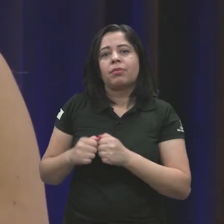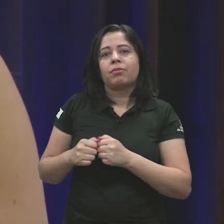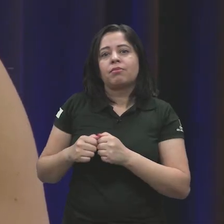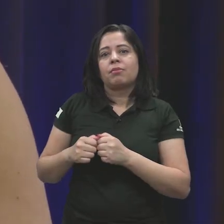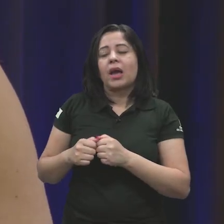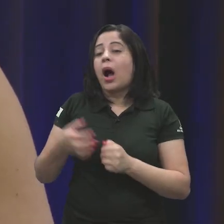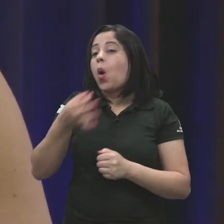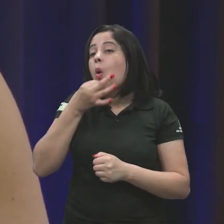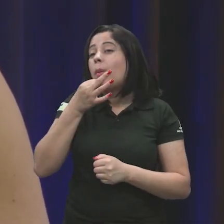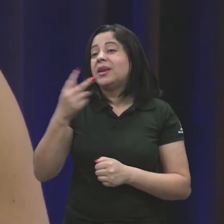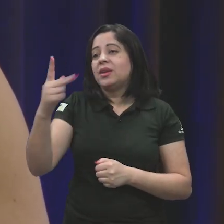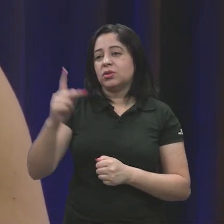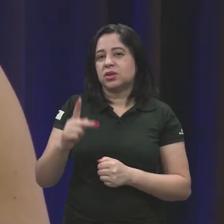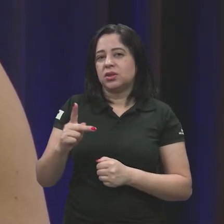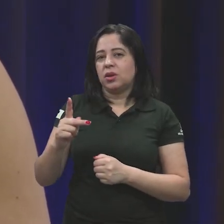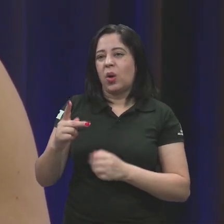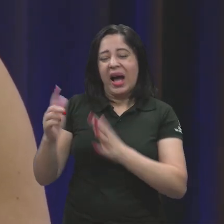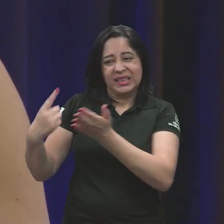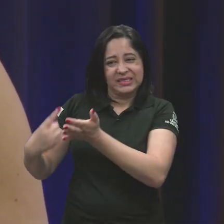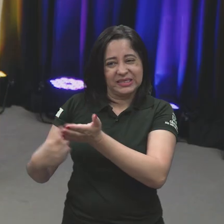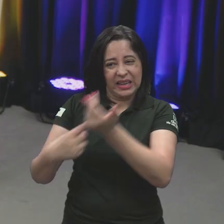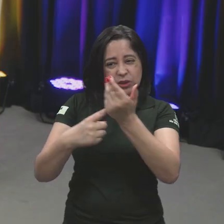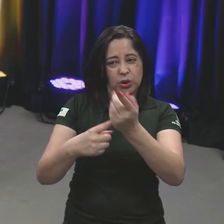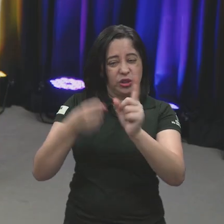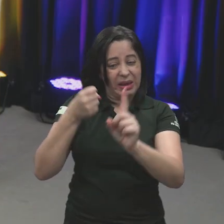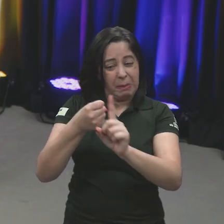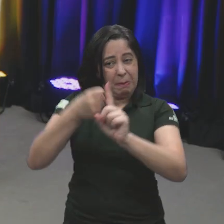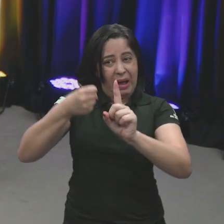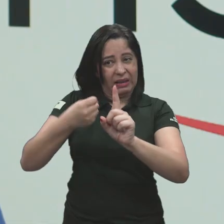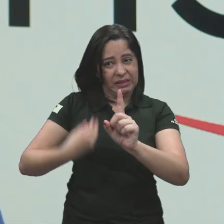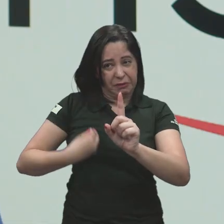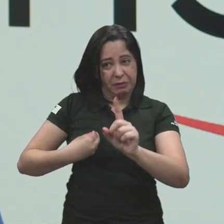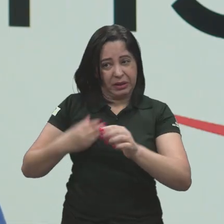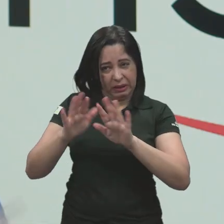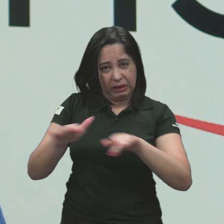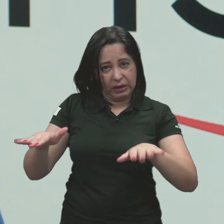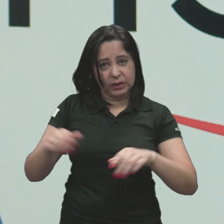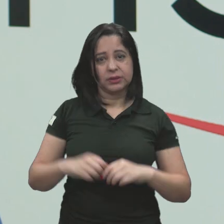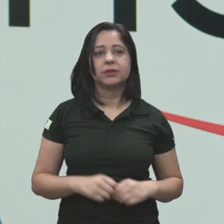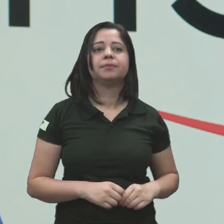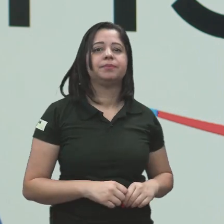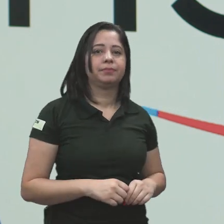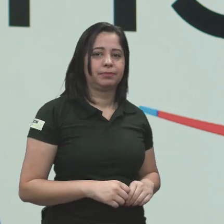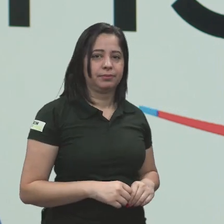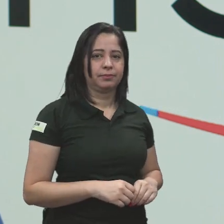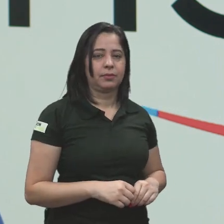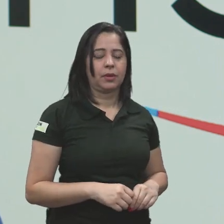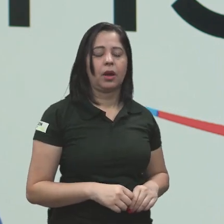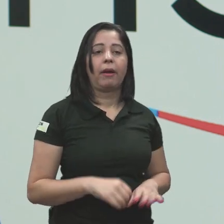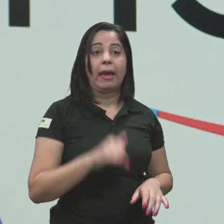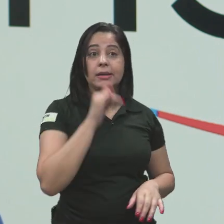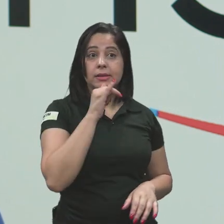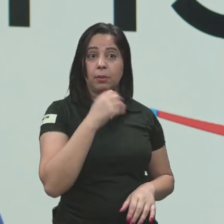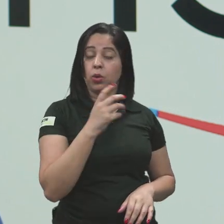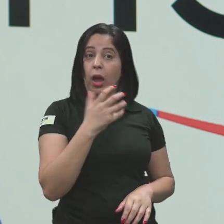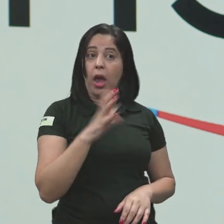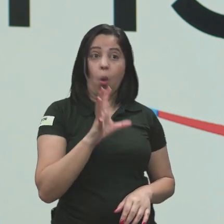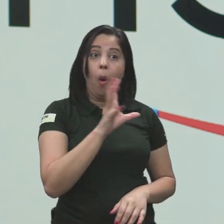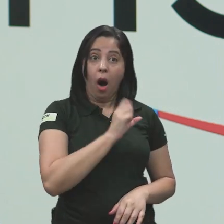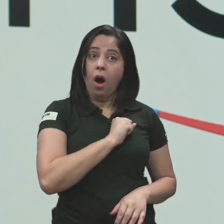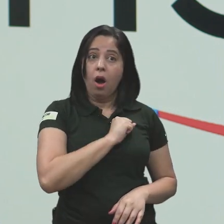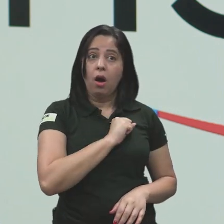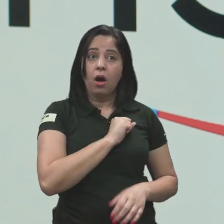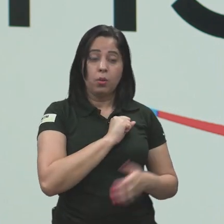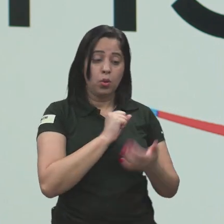hoje nas crianças, né? Muita gente fala do uso do celular. Eu acho ótimo o celular. Só que a gente